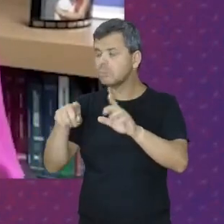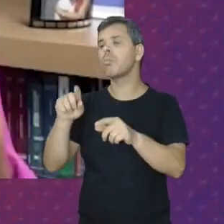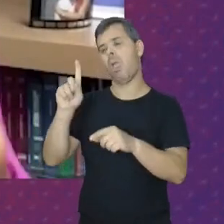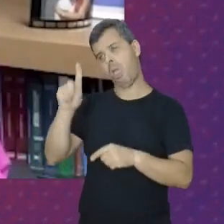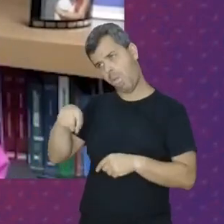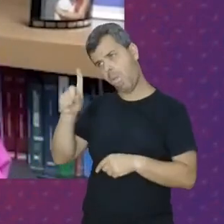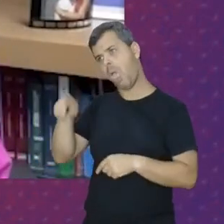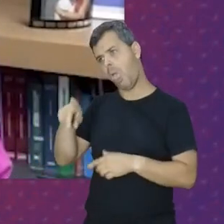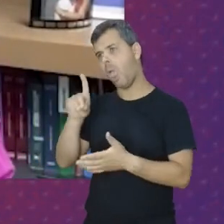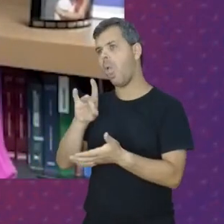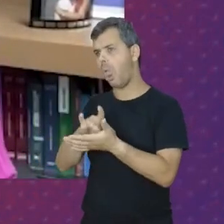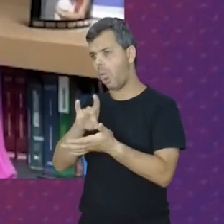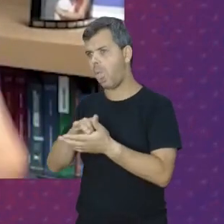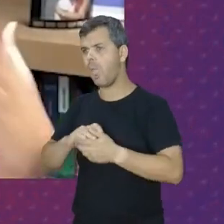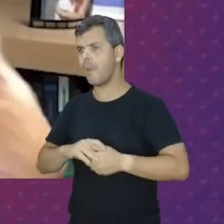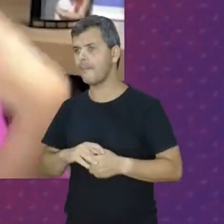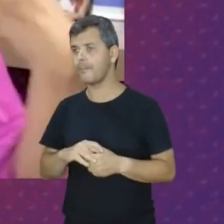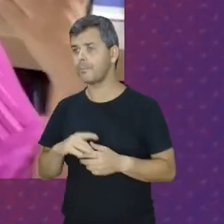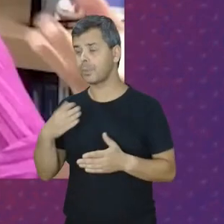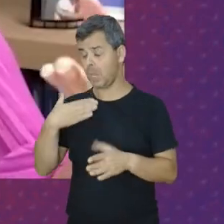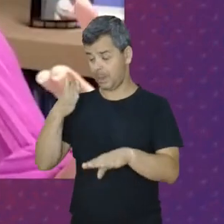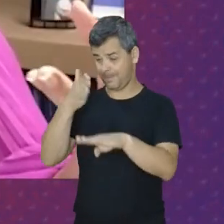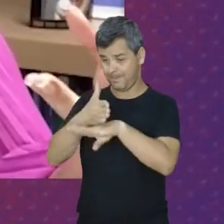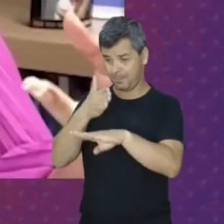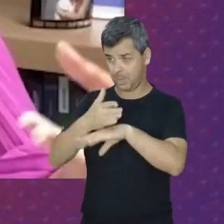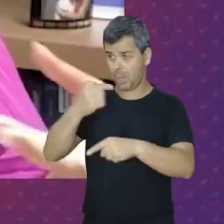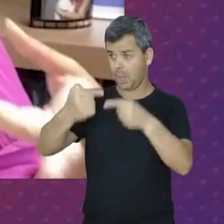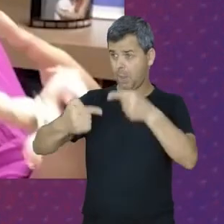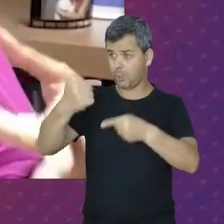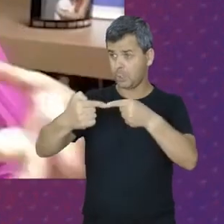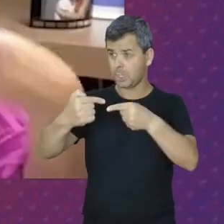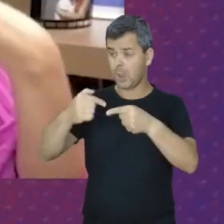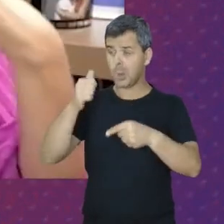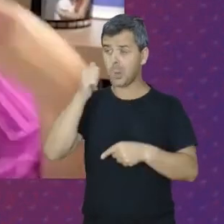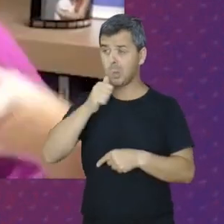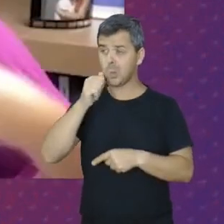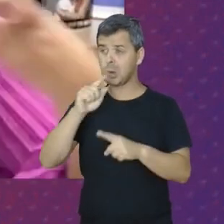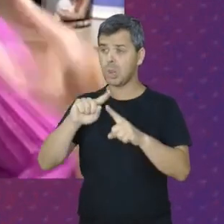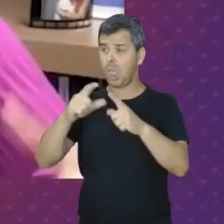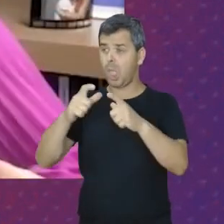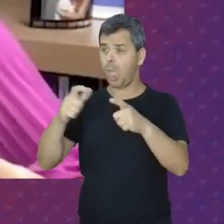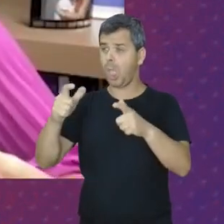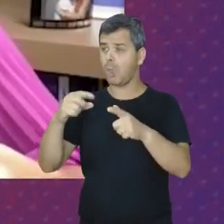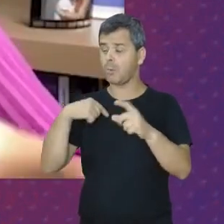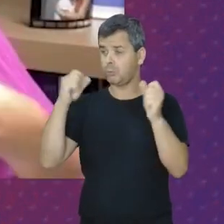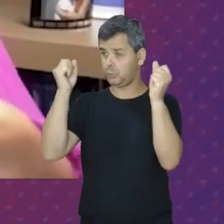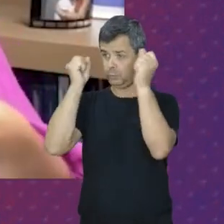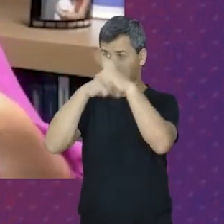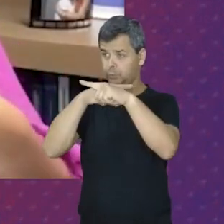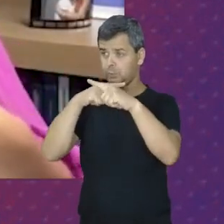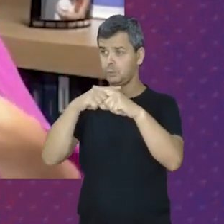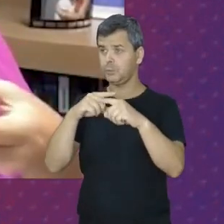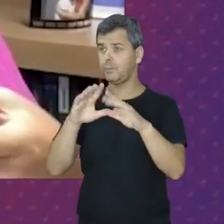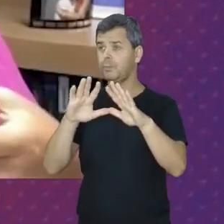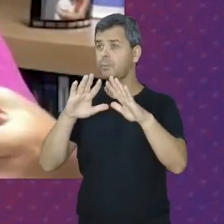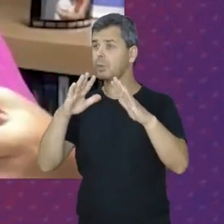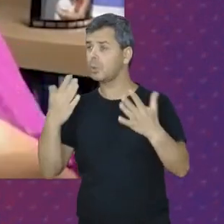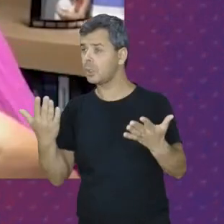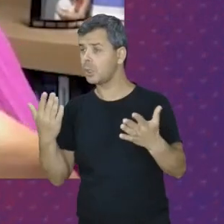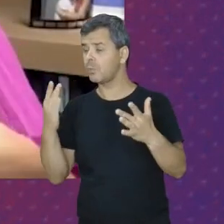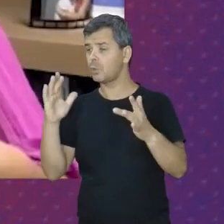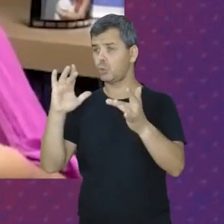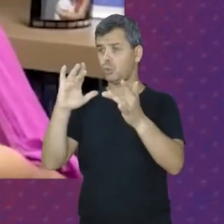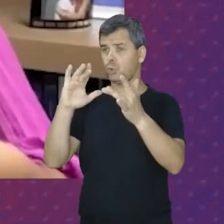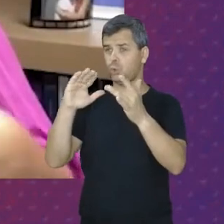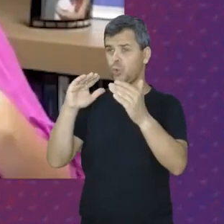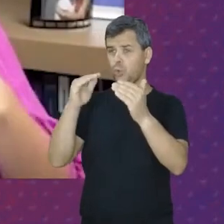mesmo. Essa participação política das mulheres já é algo muito difícil, e quando você